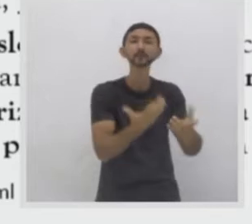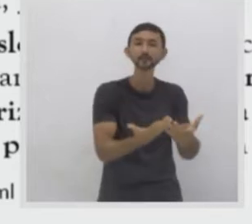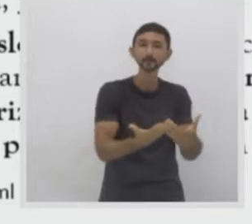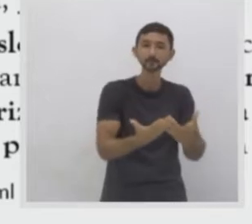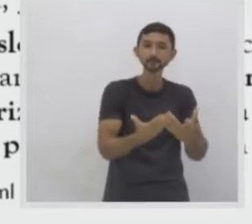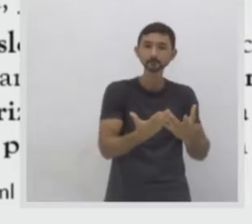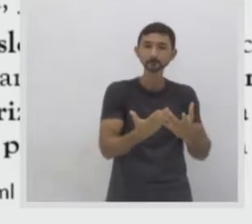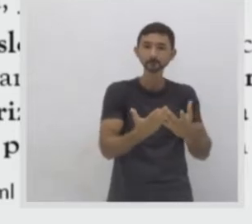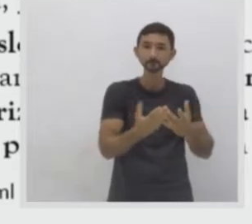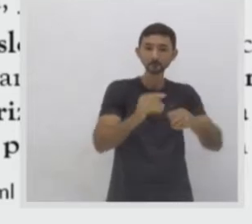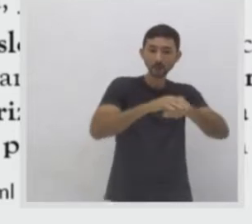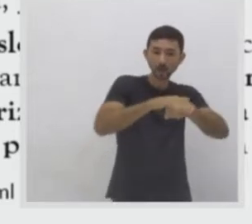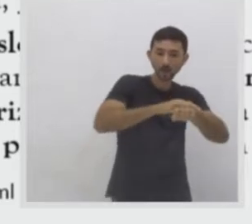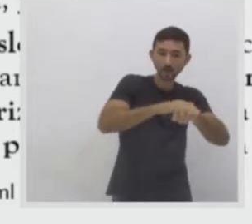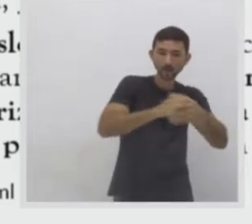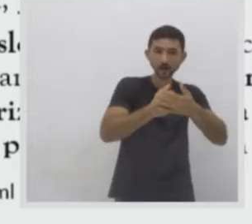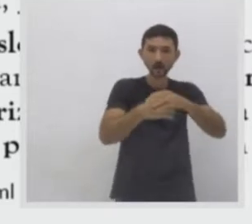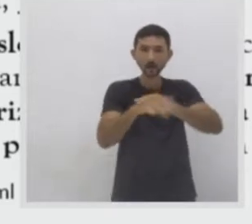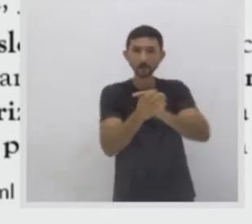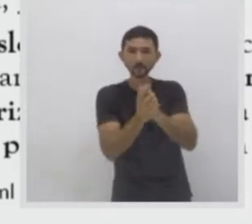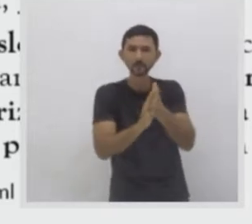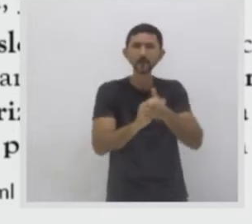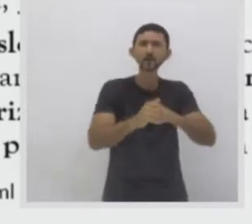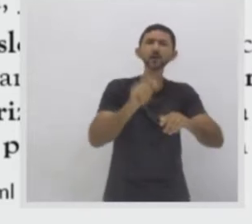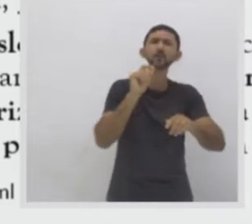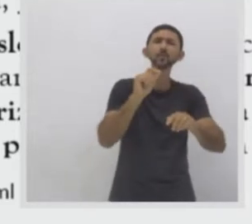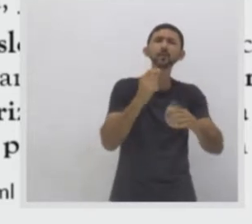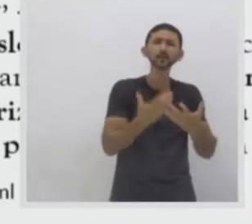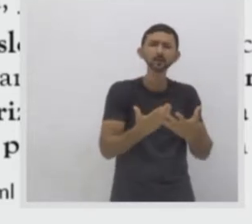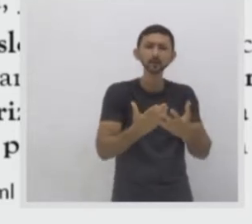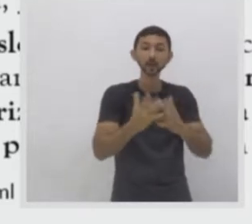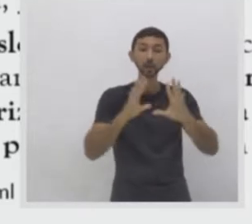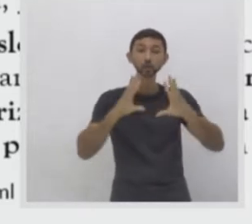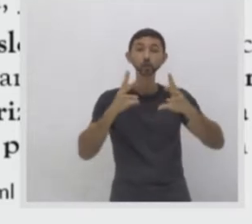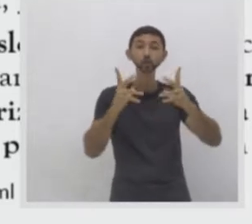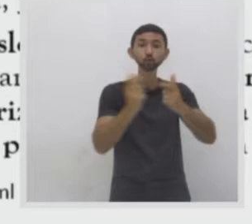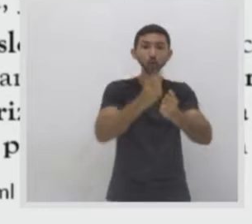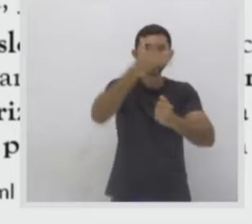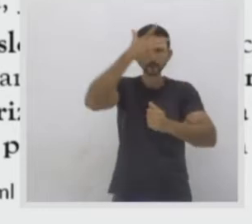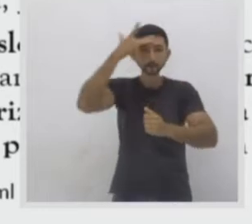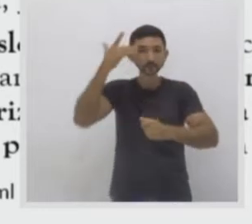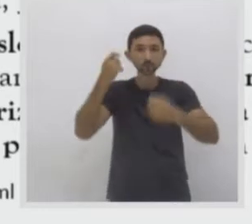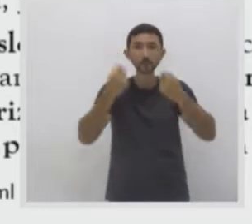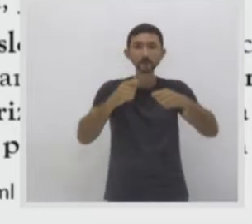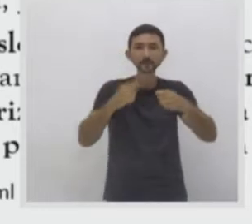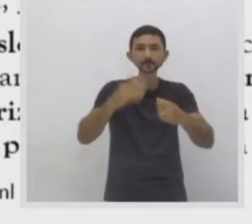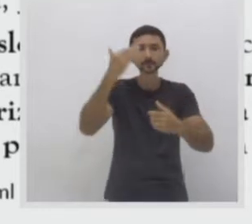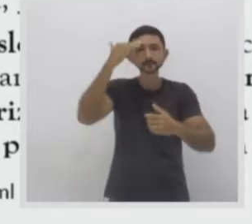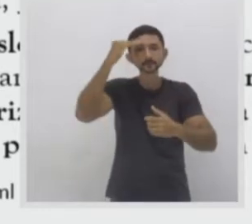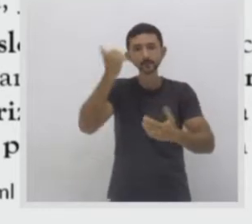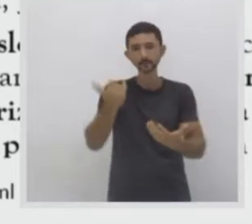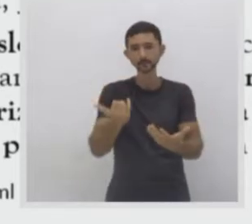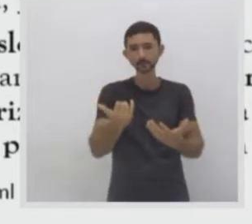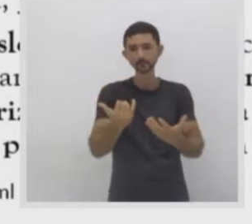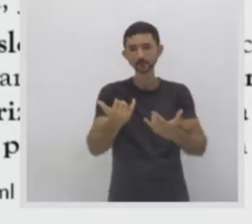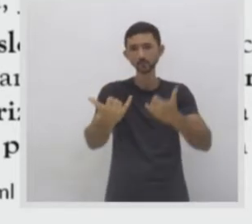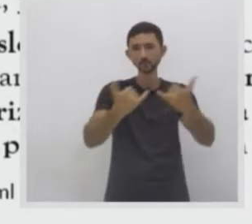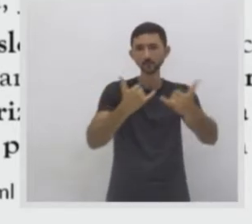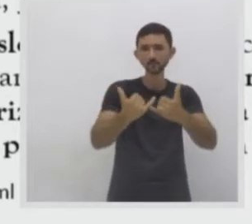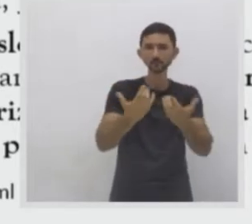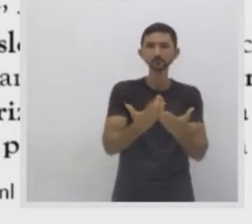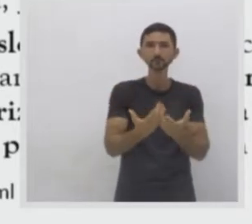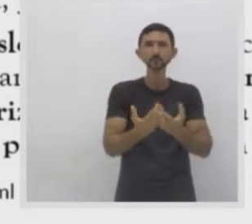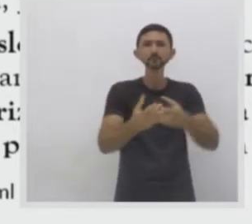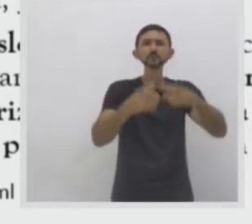o coronavírus? Todos nós precisamos saber. Todos nós precisamos saber. Qual veículo de